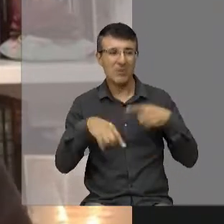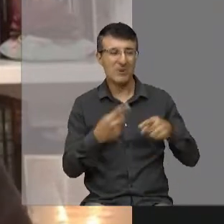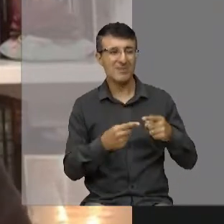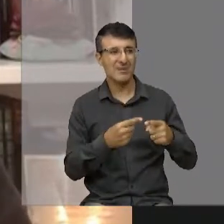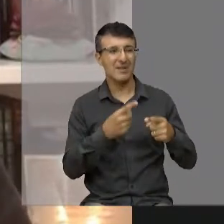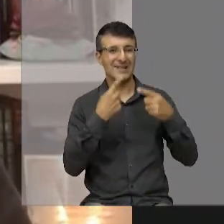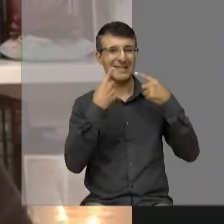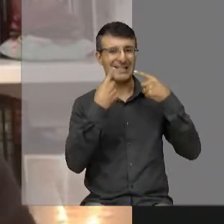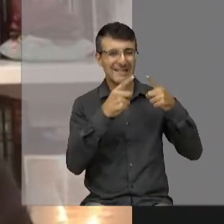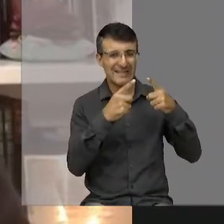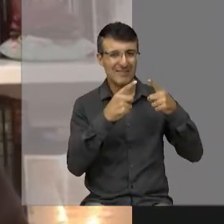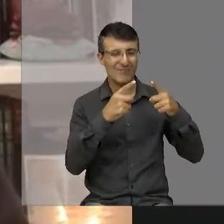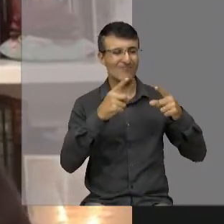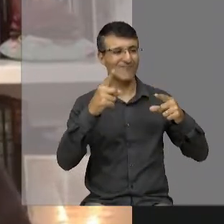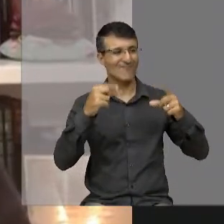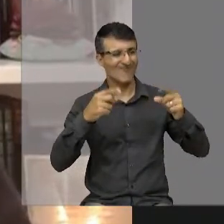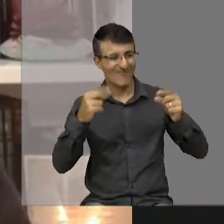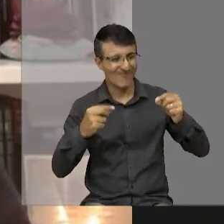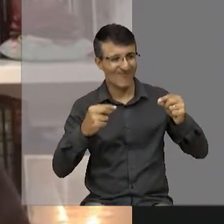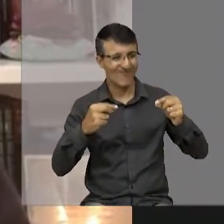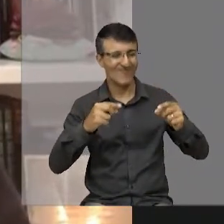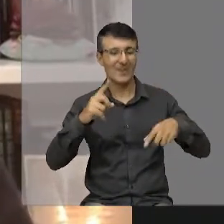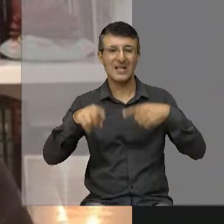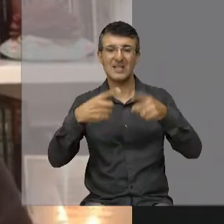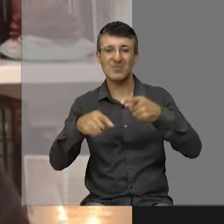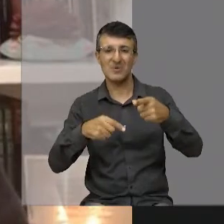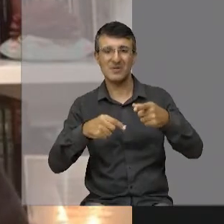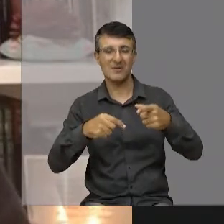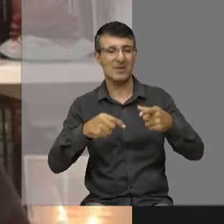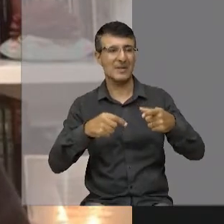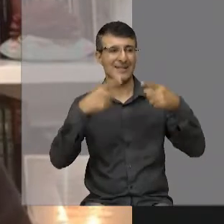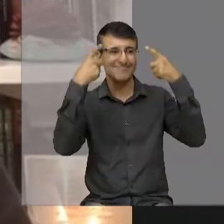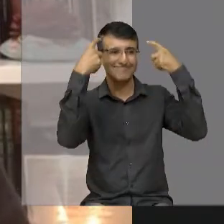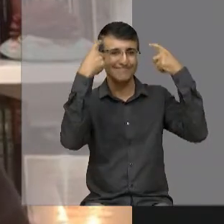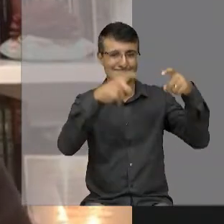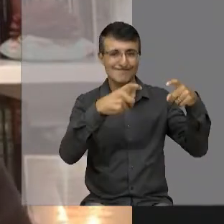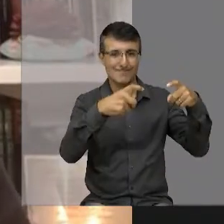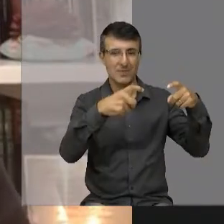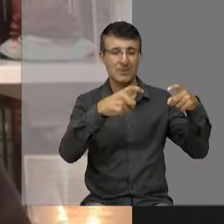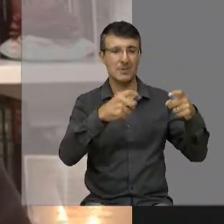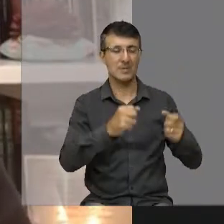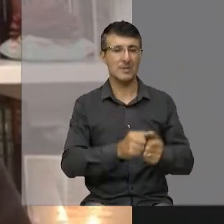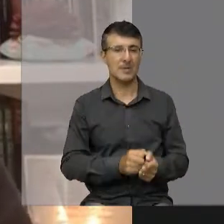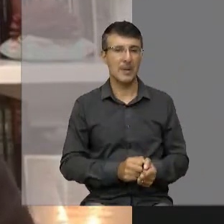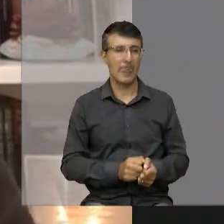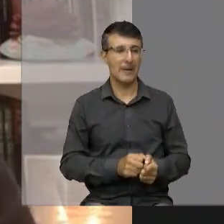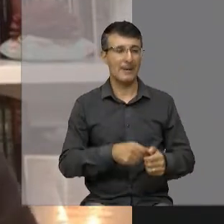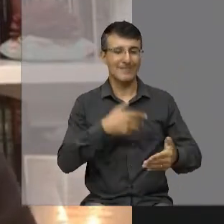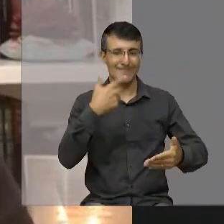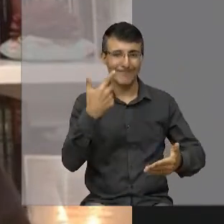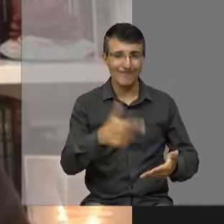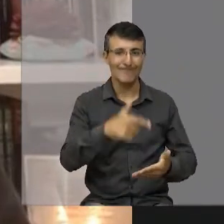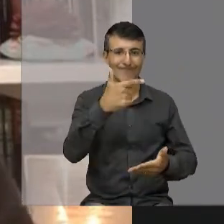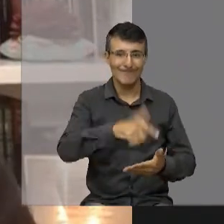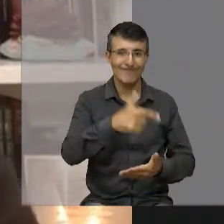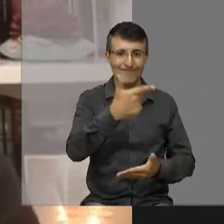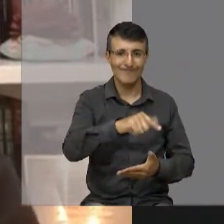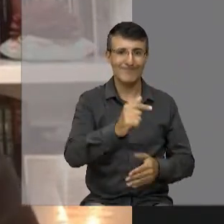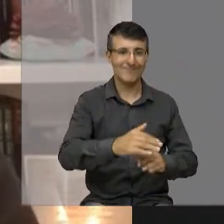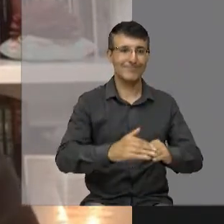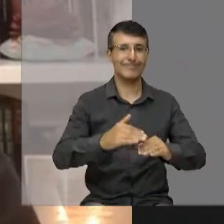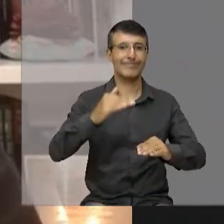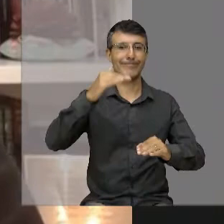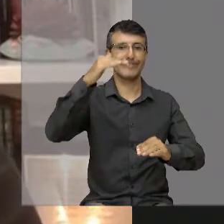primeiros desentendimentos e depois vem a violência em si, né? E isso se repete e vem se agravando até o ponto que a gente chega